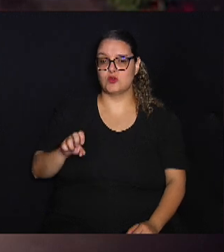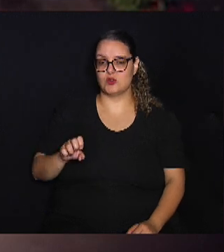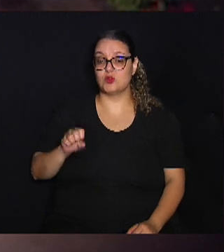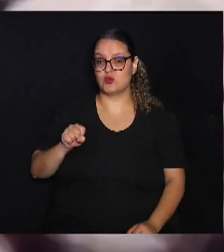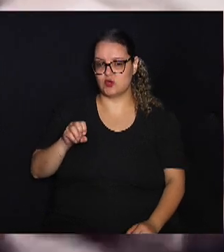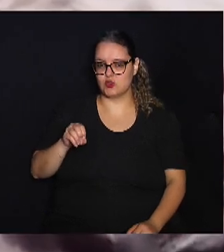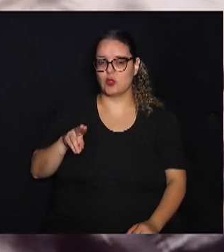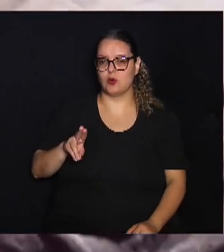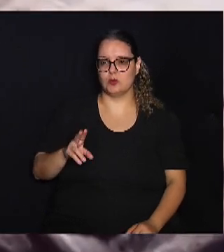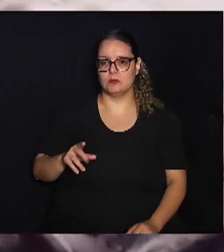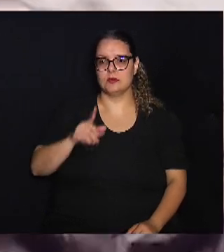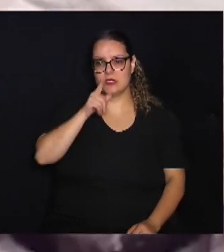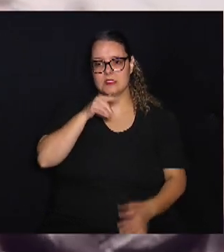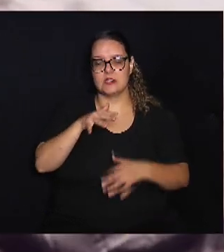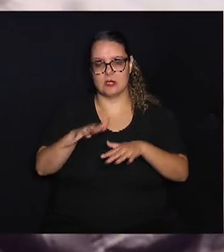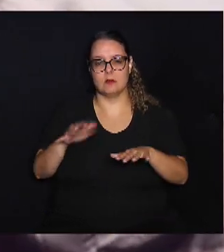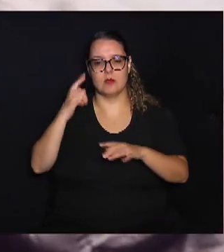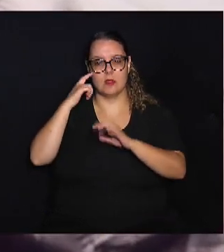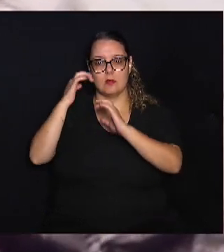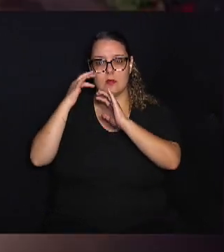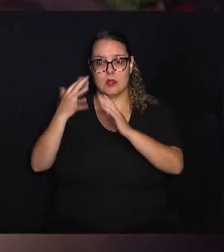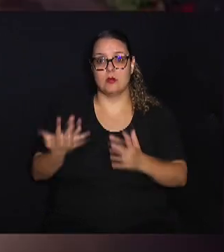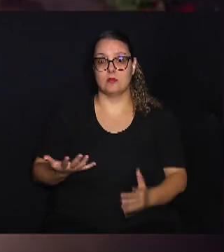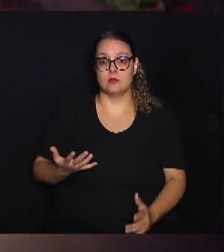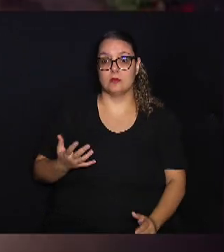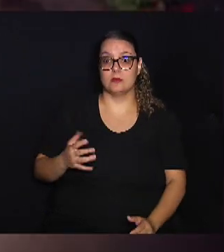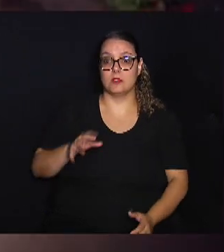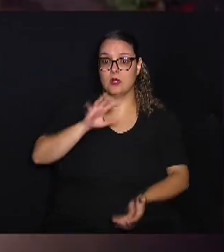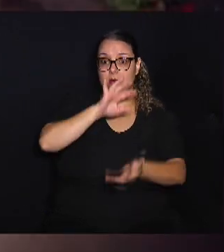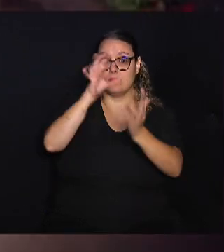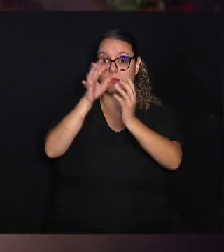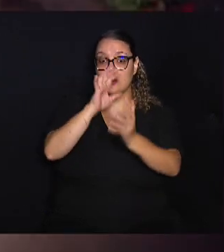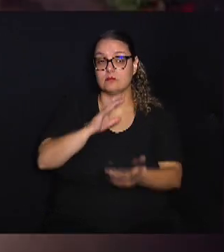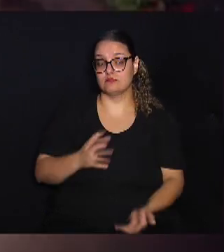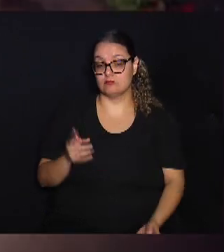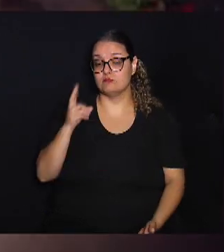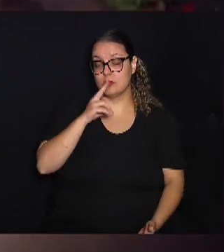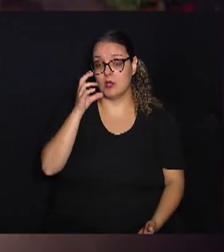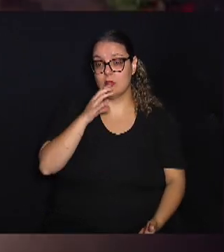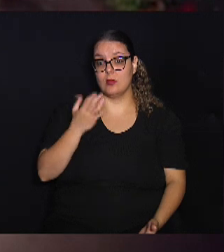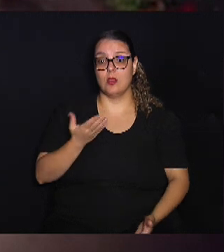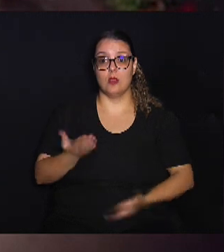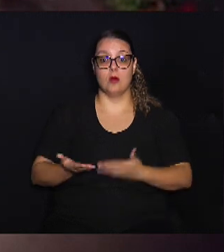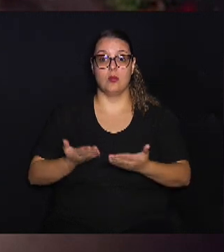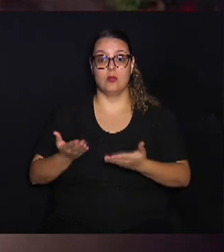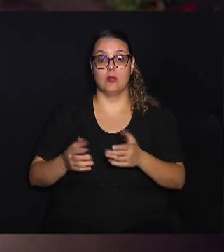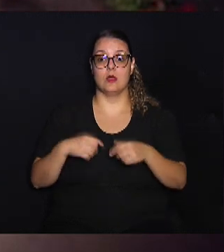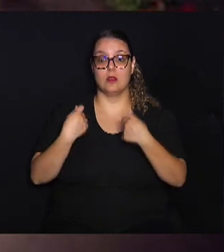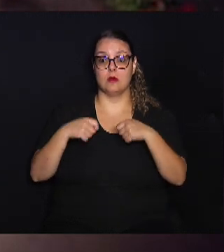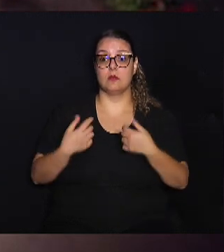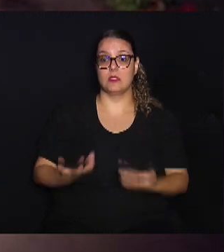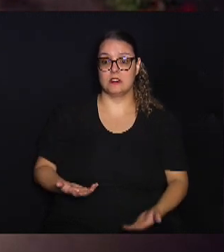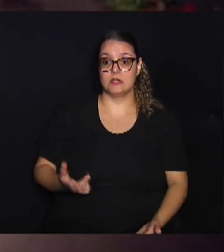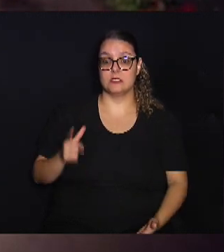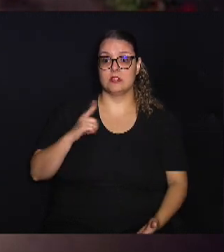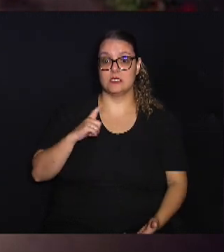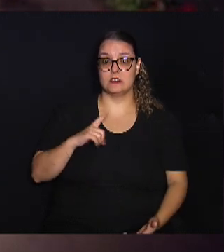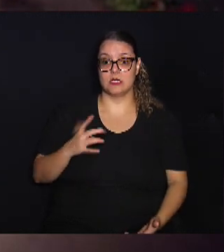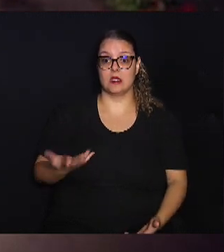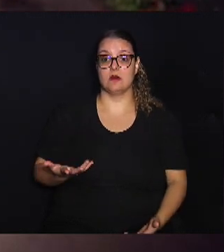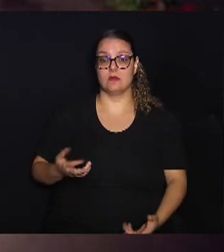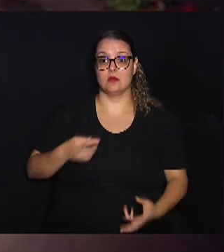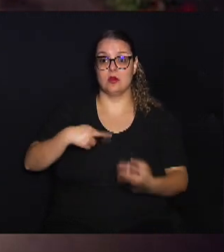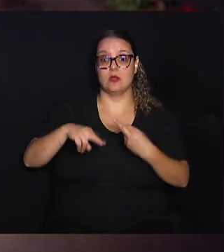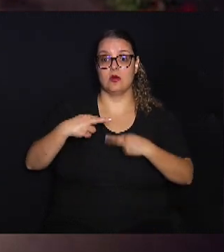para trazer uma reflexão sobre a questão da emergência climática, né? Sobre o cuidado que a gente precisa ter em relação ao